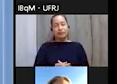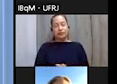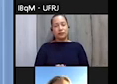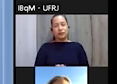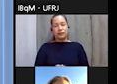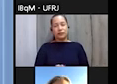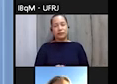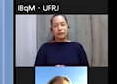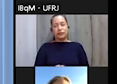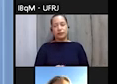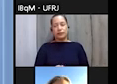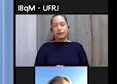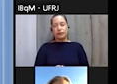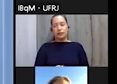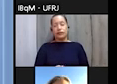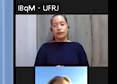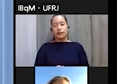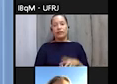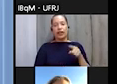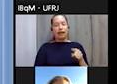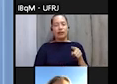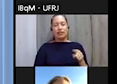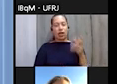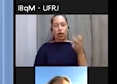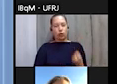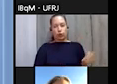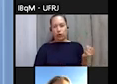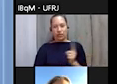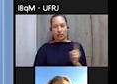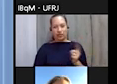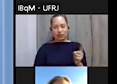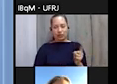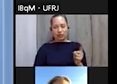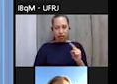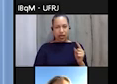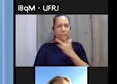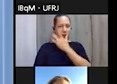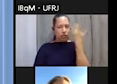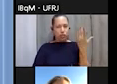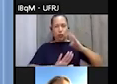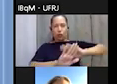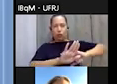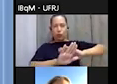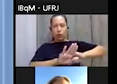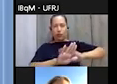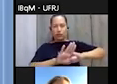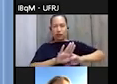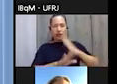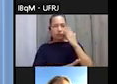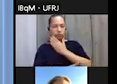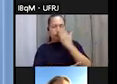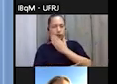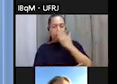Então, há essa negação do reconhecimento dos invisíveis da ciência, quase sempre baseado